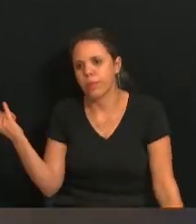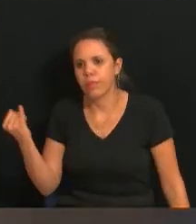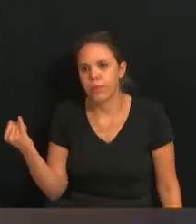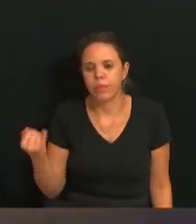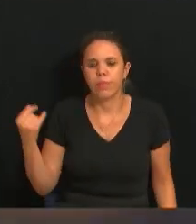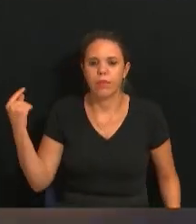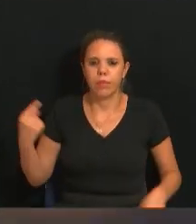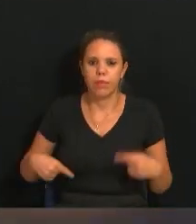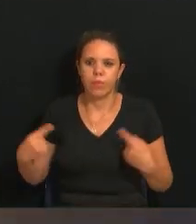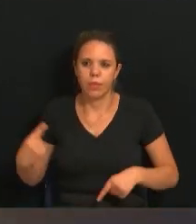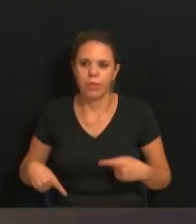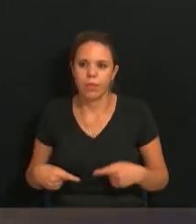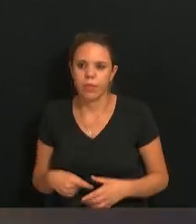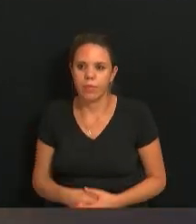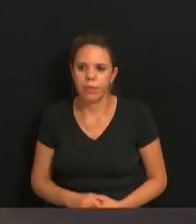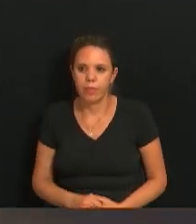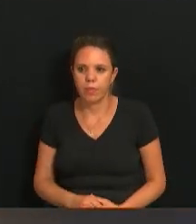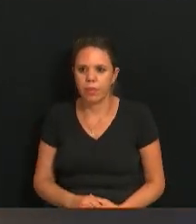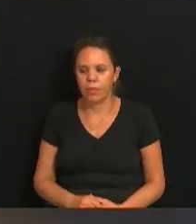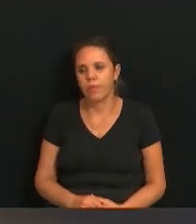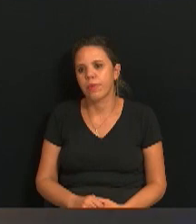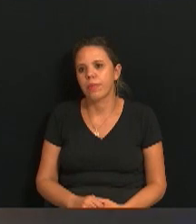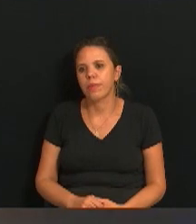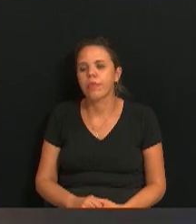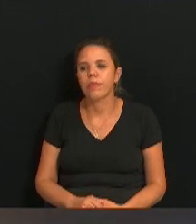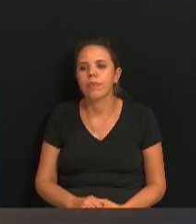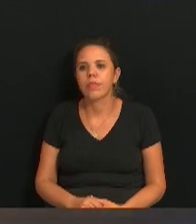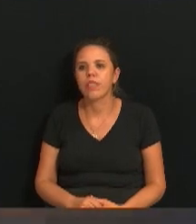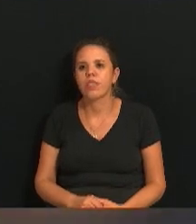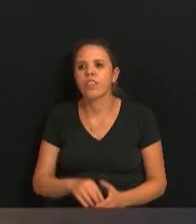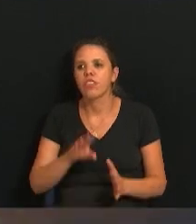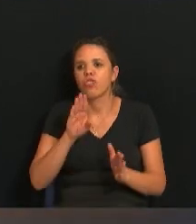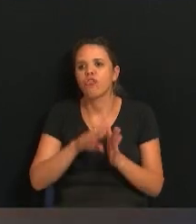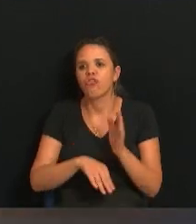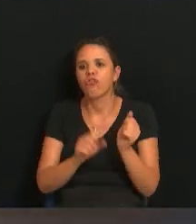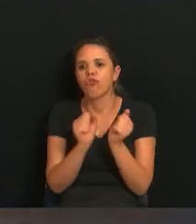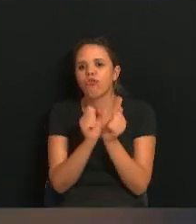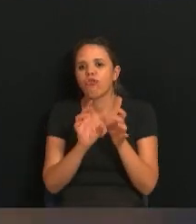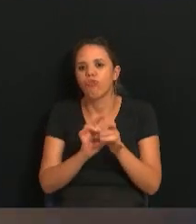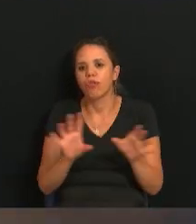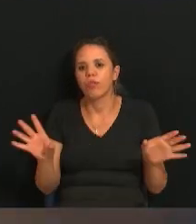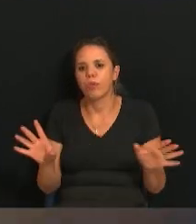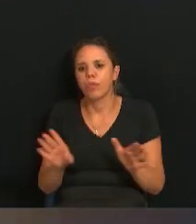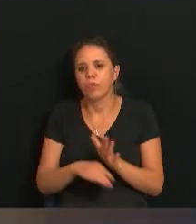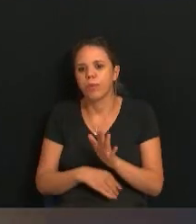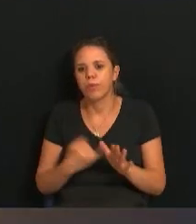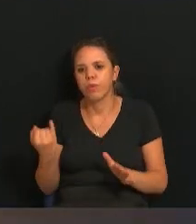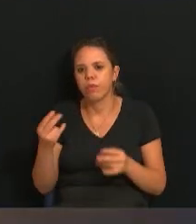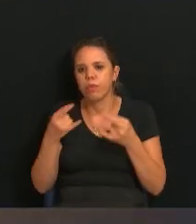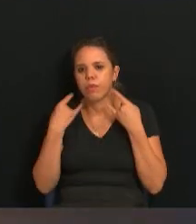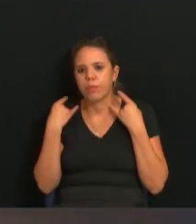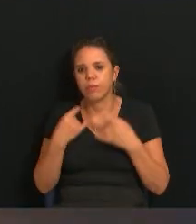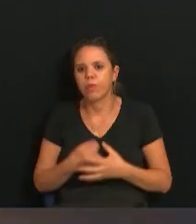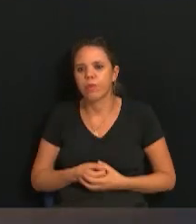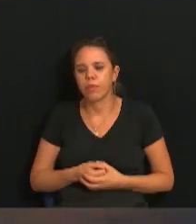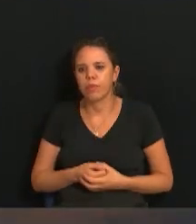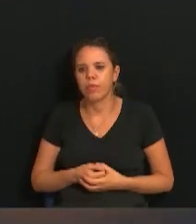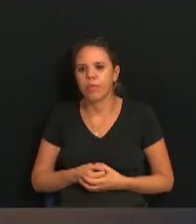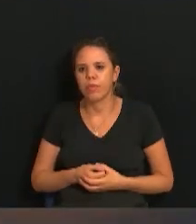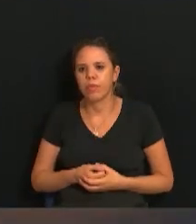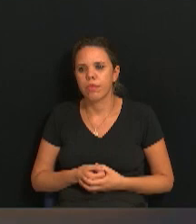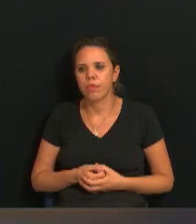discussão em torno do tema. Tudo que tira a nossa liberdade, tanto como o passaporte, como o uso de máscara, como